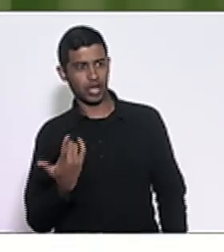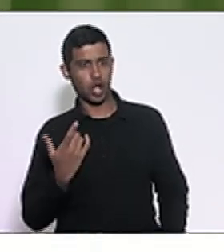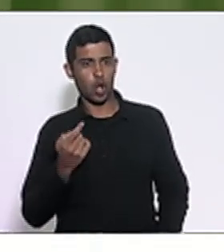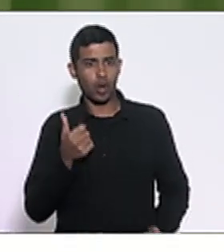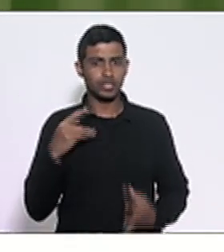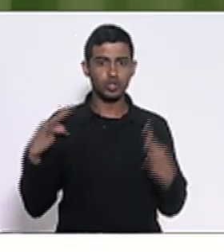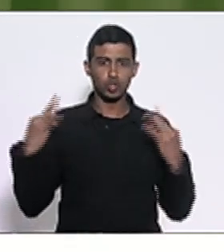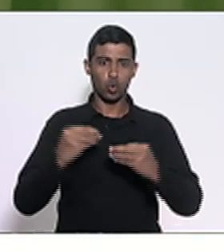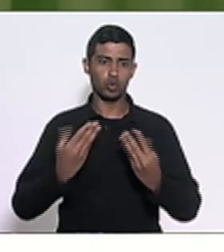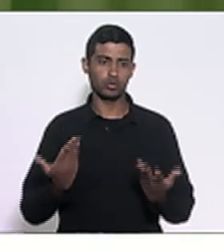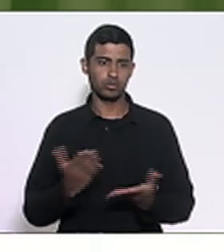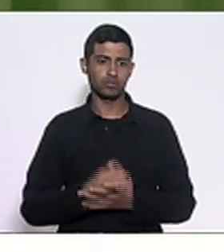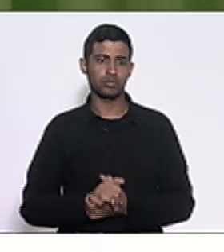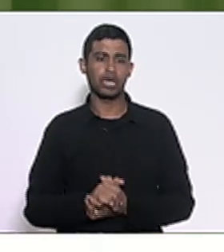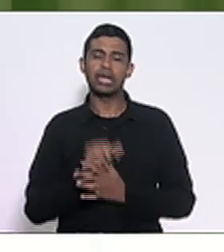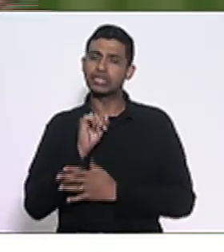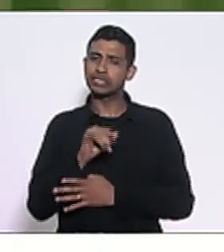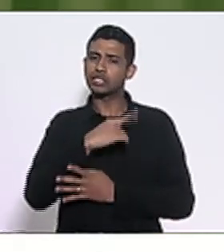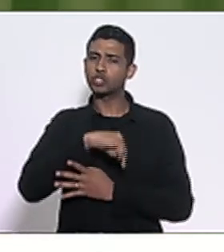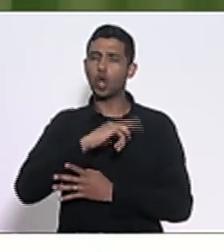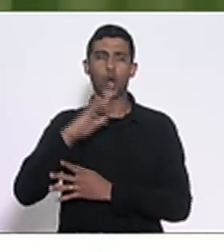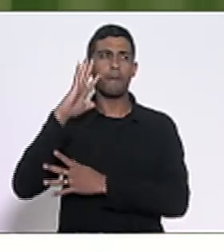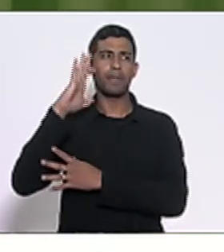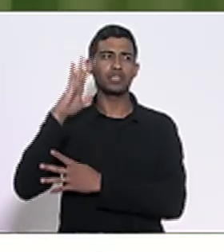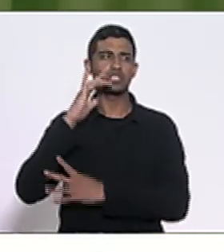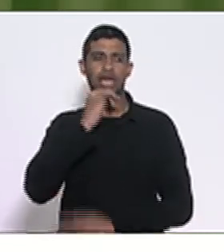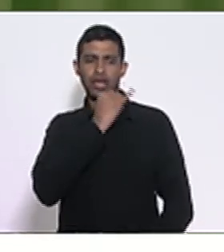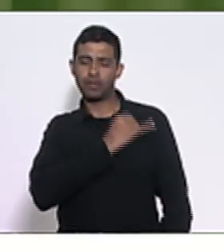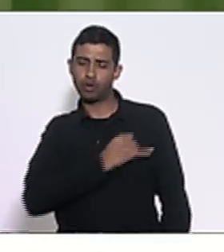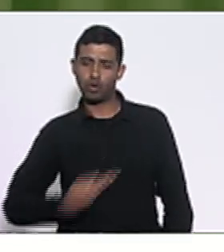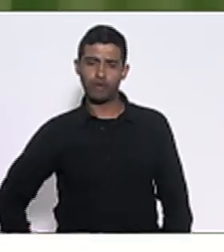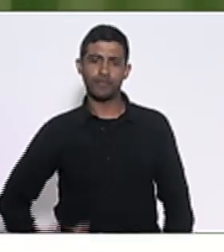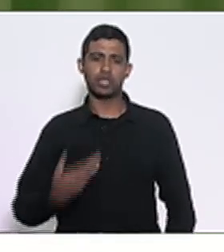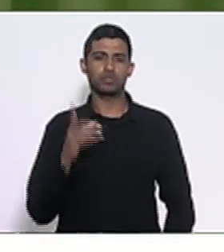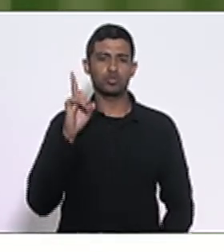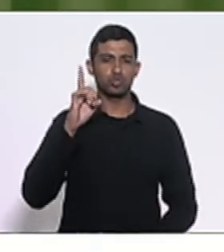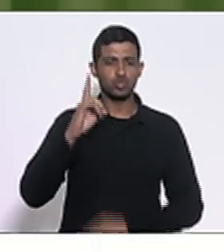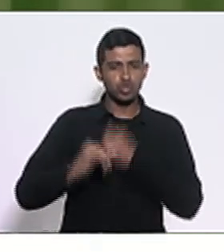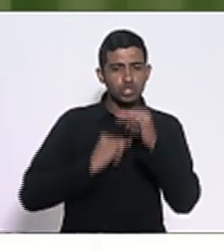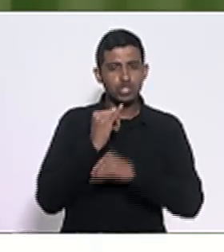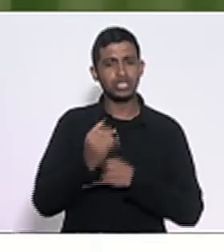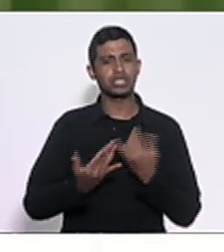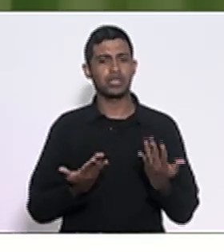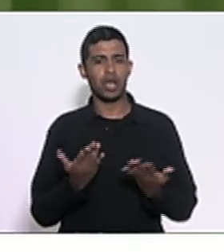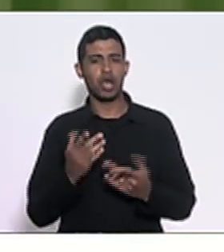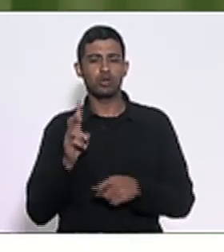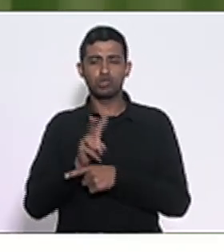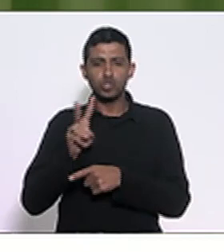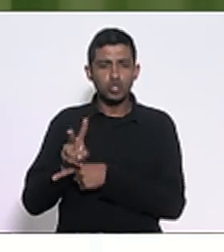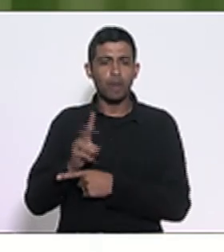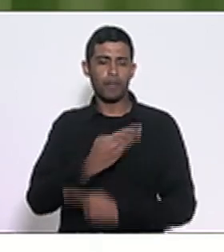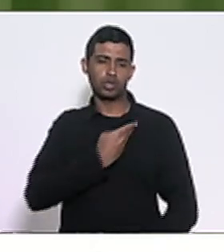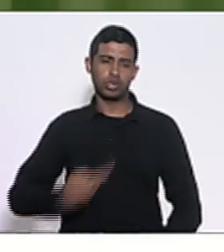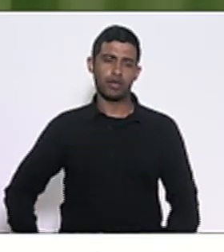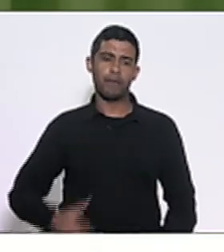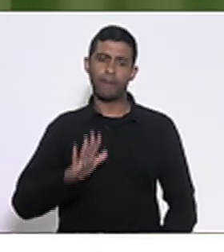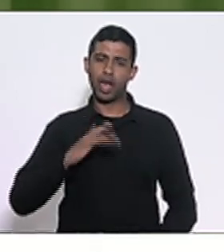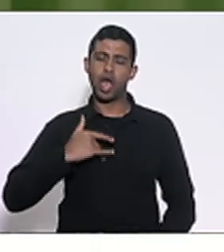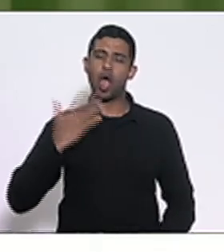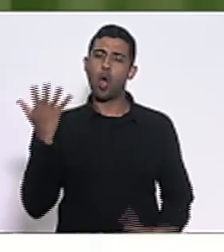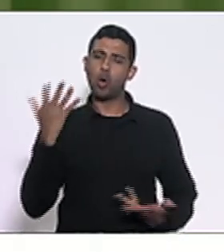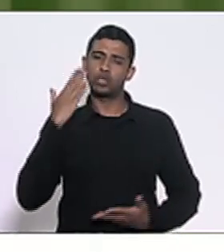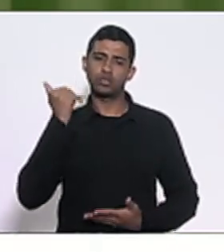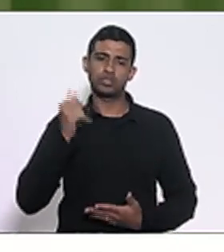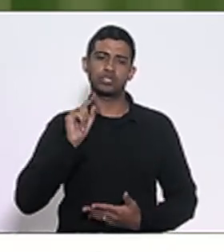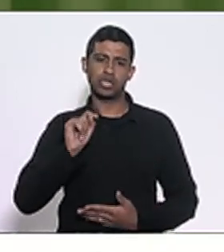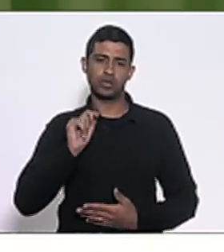mundo. Né? Se a gente imaginar como governo digital, como suporte de gestão, como suporte de governo. Mas eu entendo hoje que foi formatado